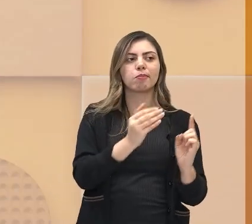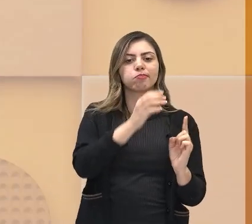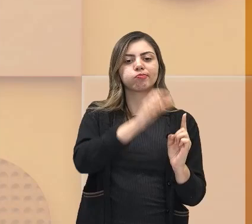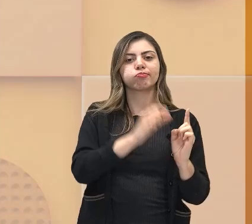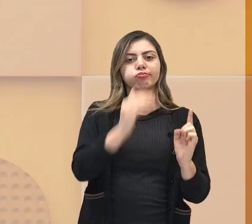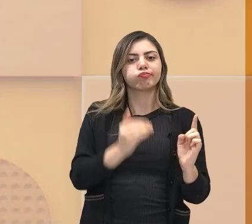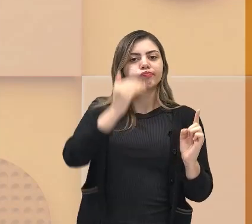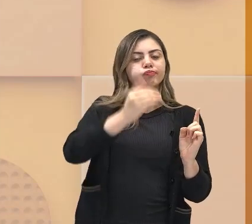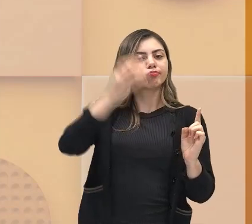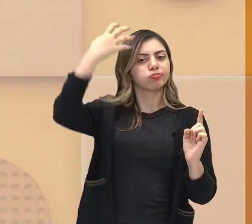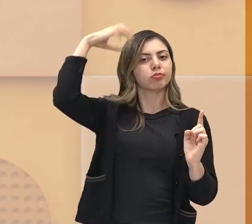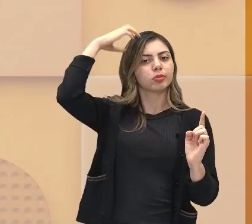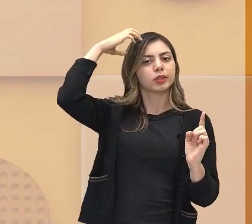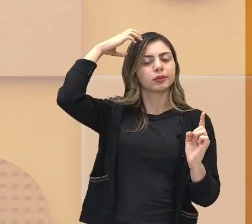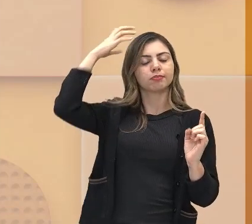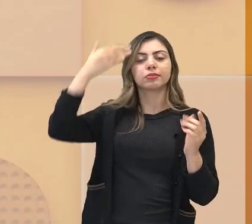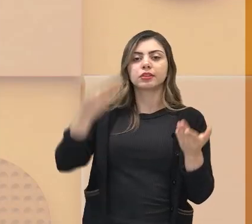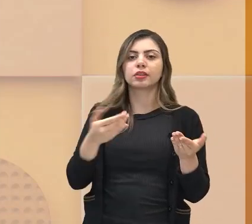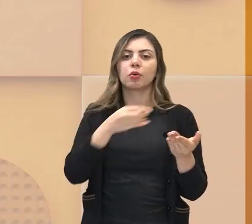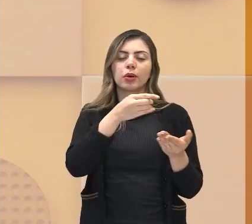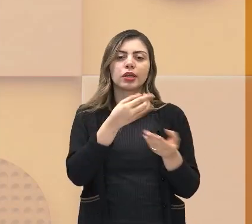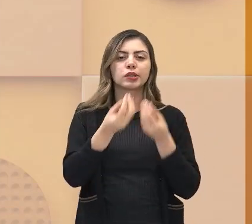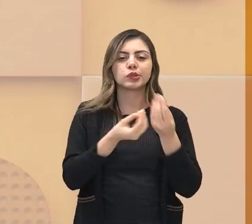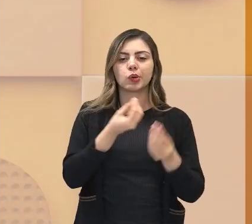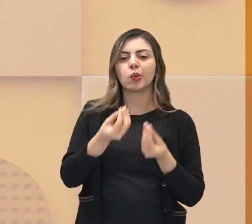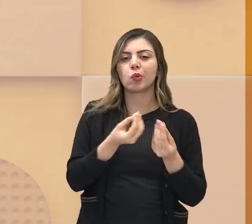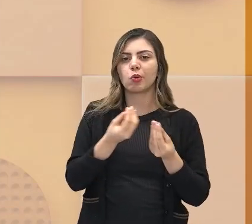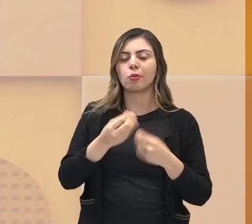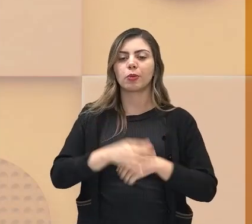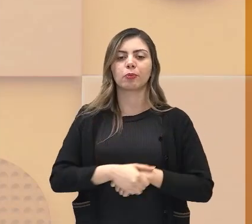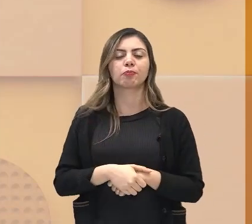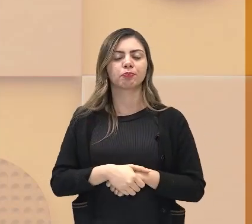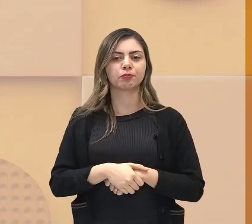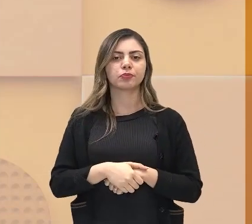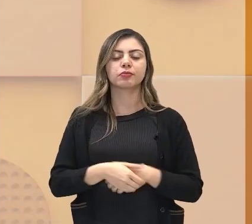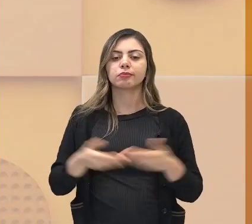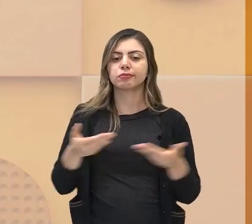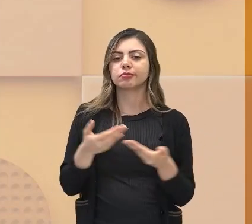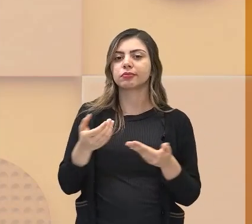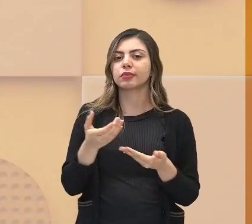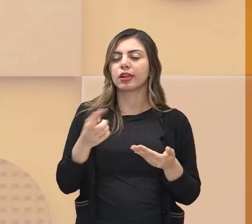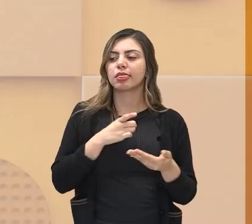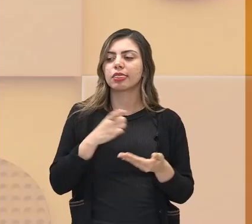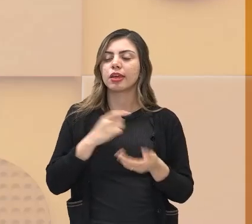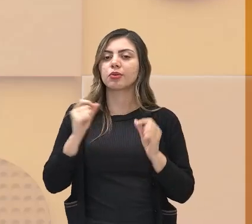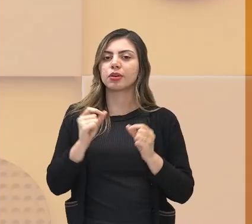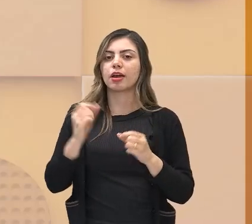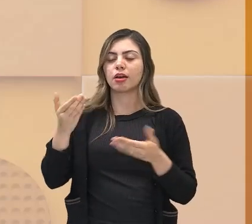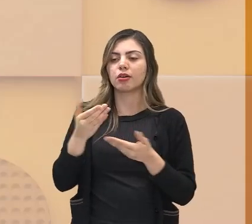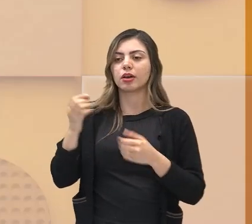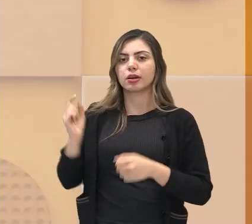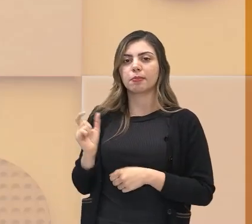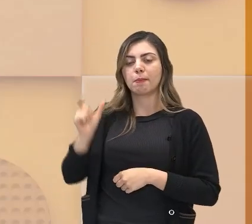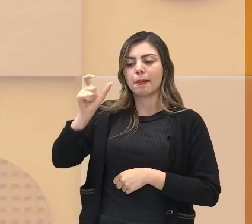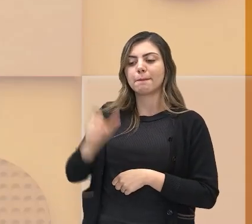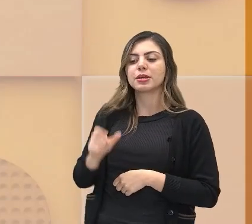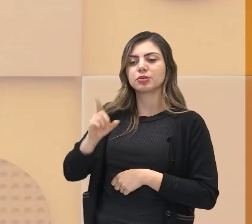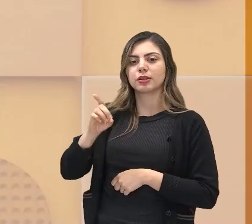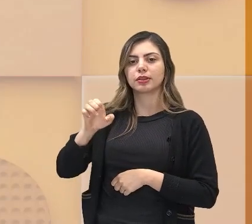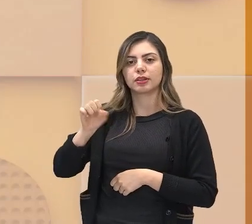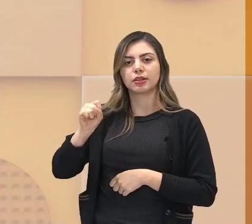rei, né, sai da jogada, o rei e a rainha saem da jogada e implementam a figura do déspota